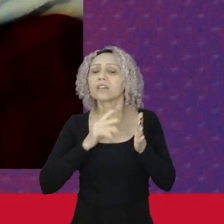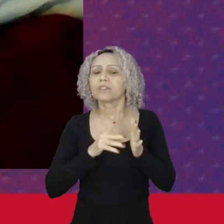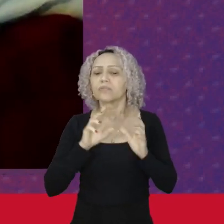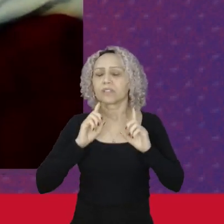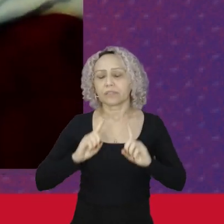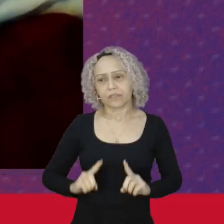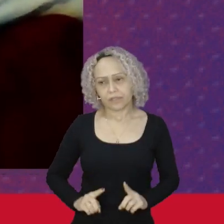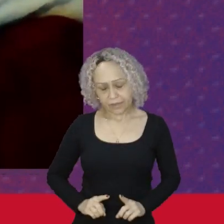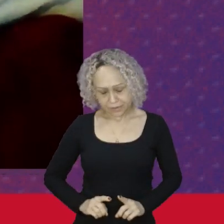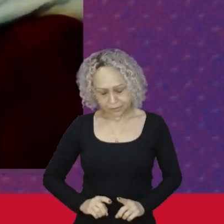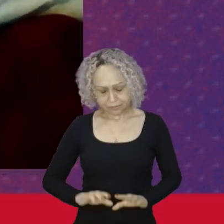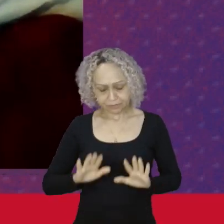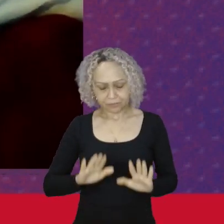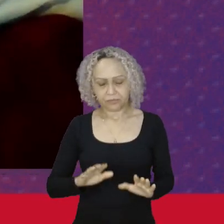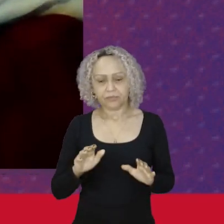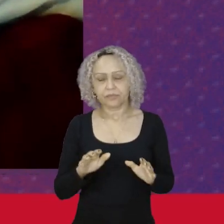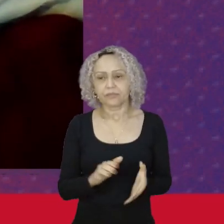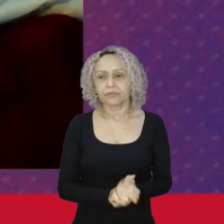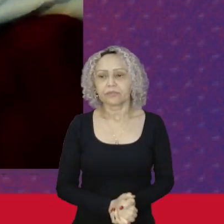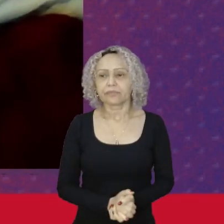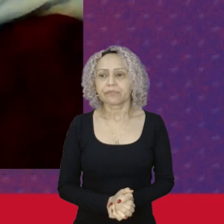passo importante